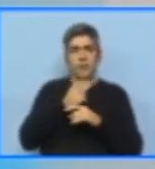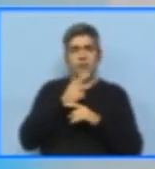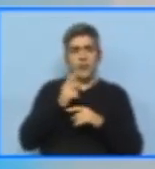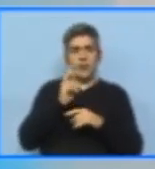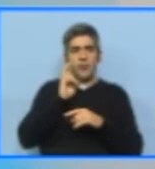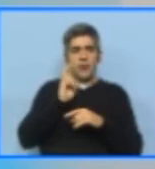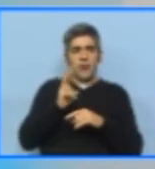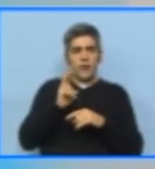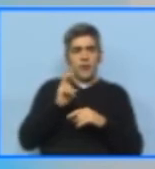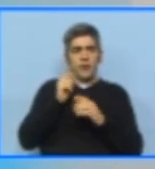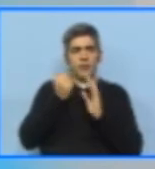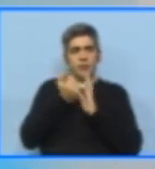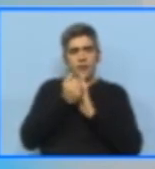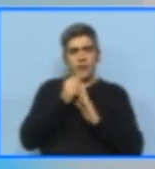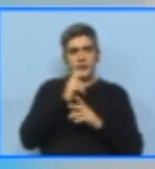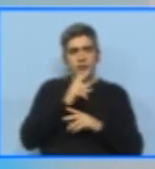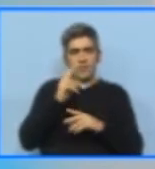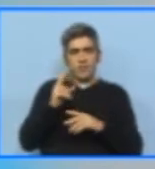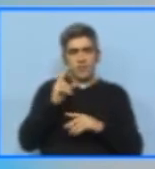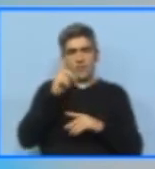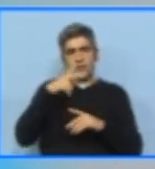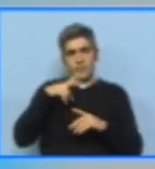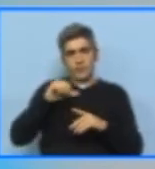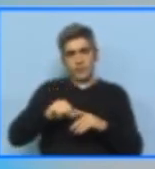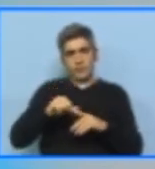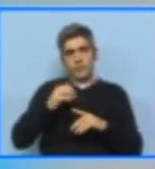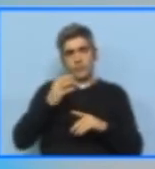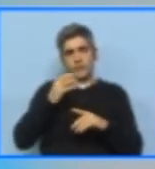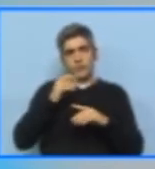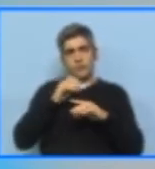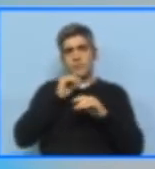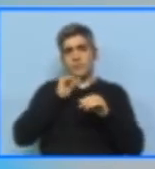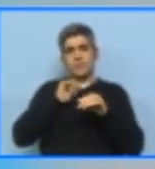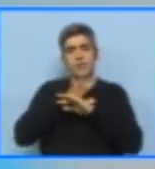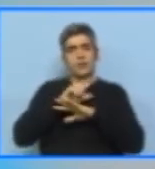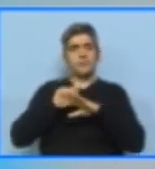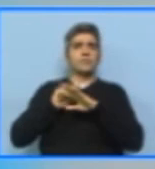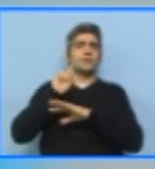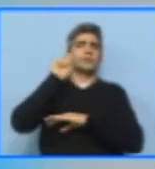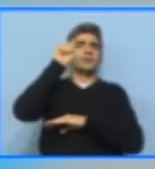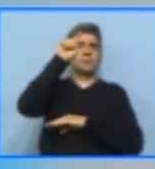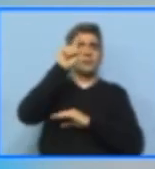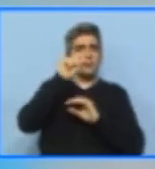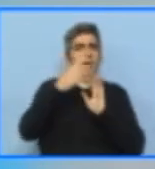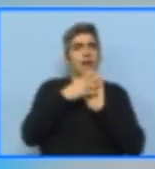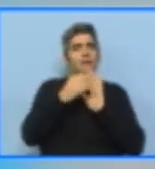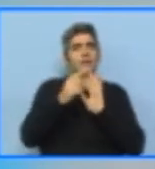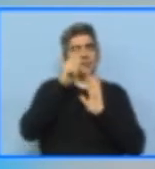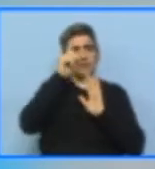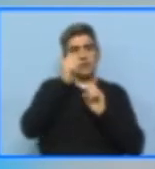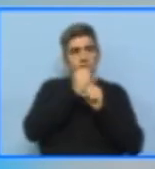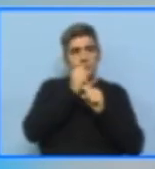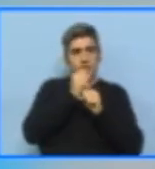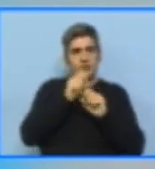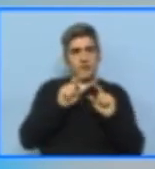ver como a marca Rádio Renascença, emissora católica portuguesa, ultrapassou o Atlântico. Não é? E somos referência naquilo que é o